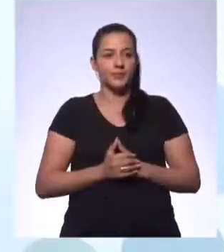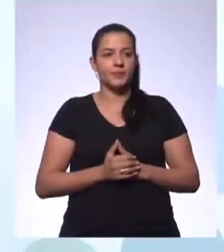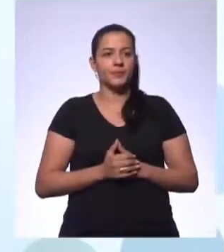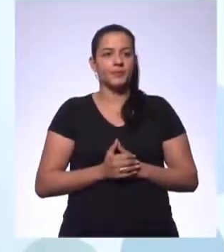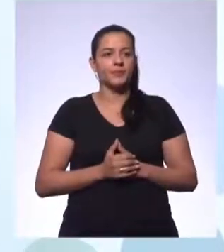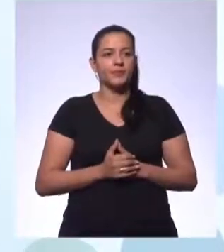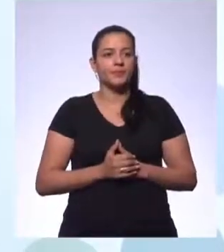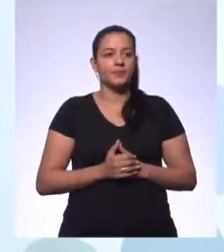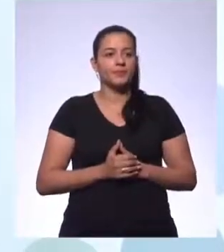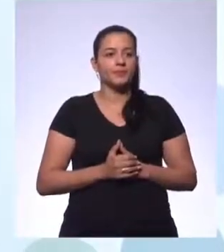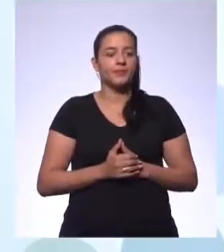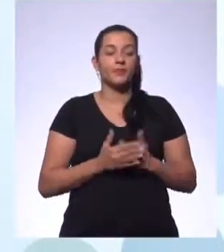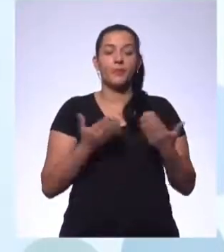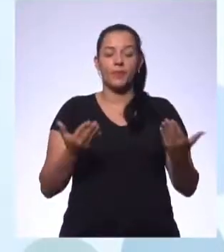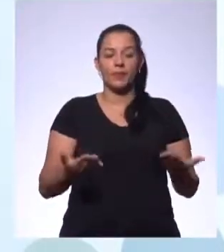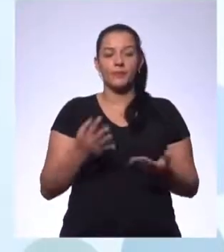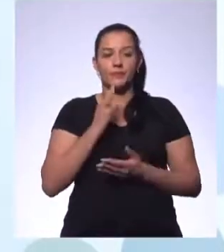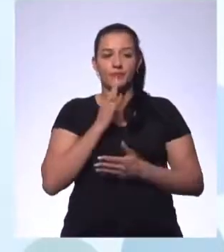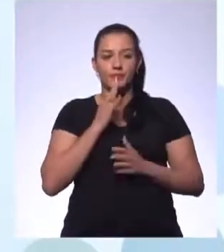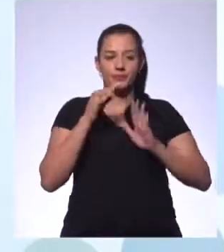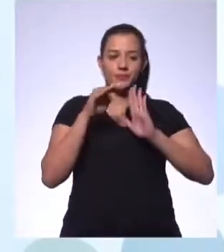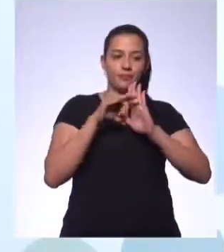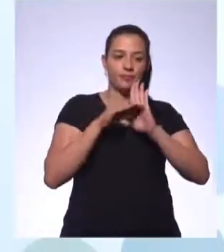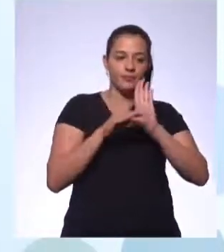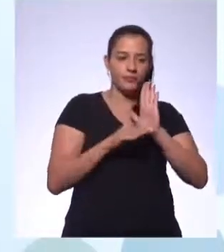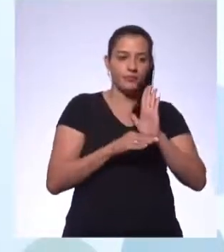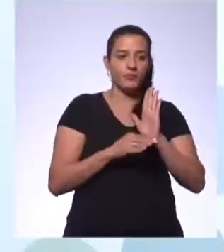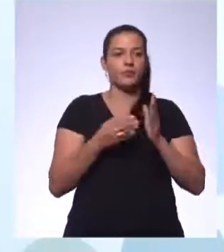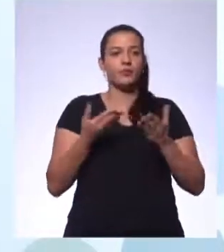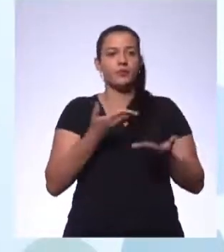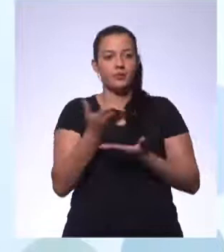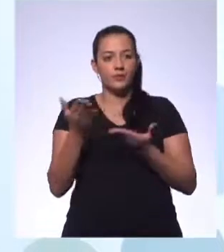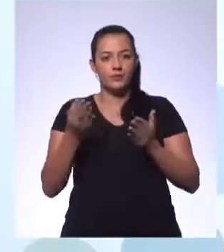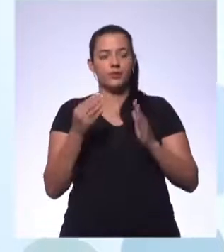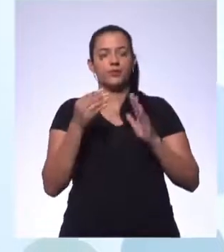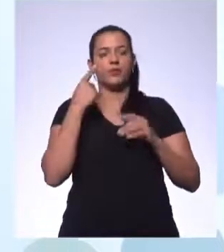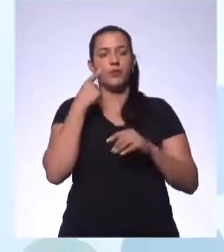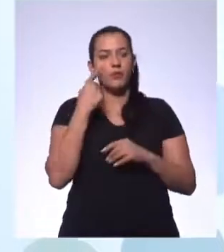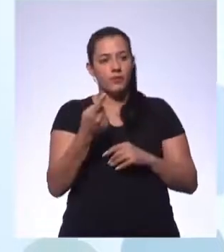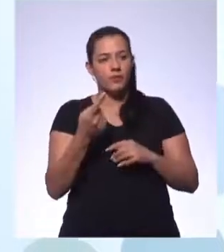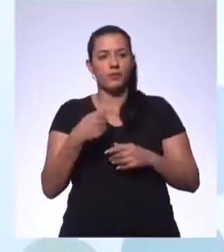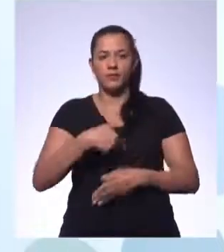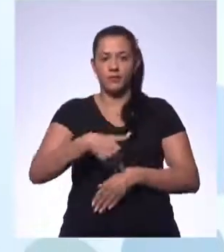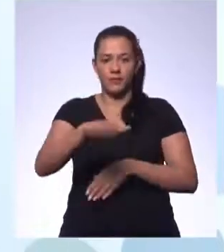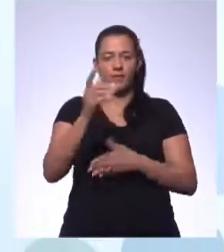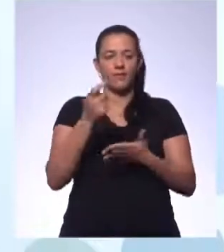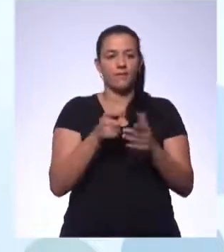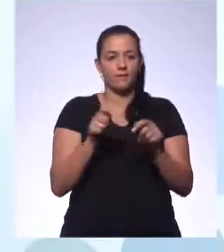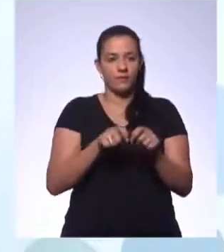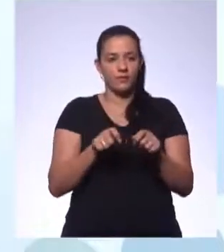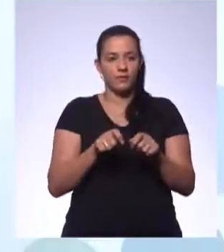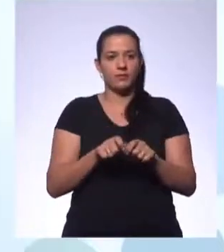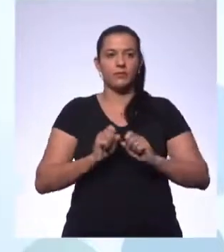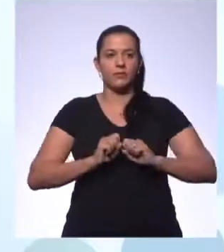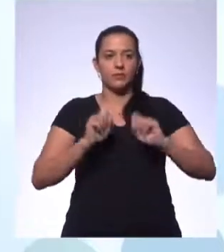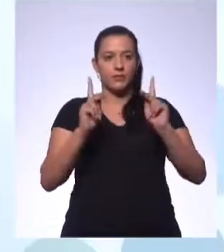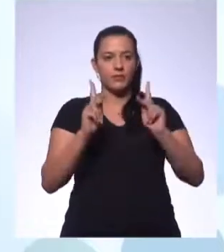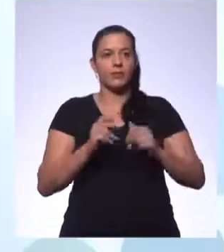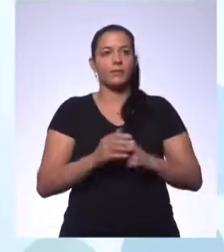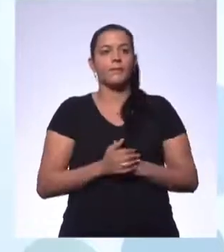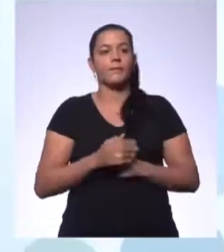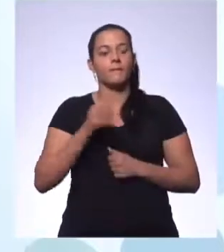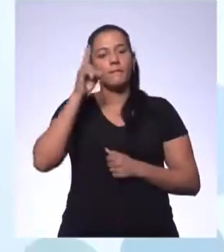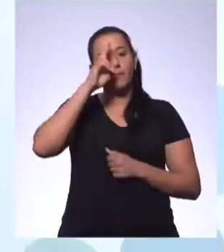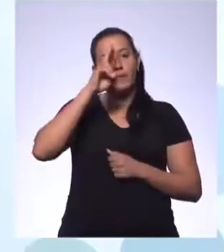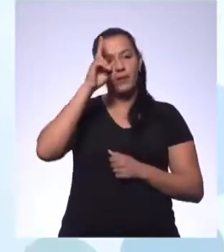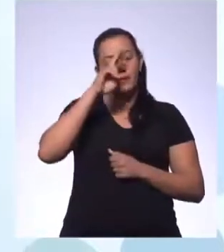Tá? Então, agora que vocês conheceram as etapas para escrever o musical, vão seguir aquele roteirinho e mão na massa, tá bom, gente? É isso. Lembrem-se,